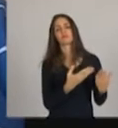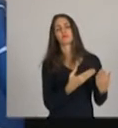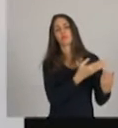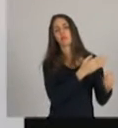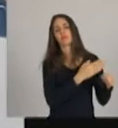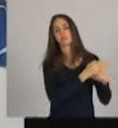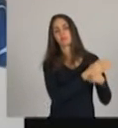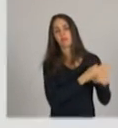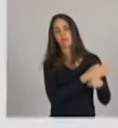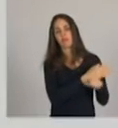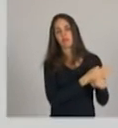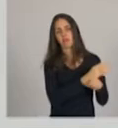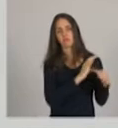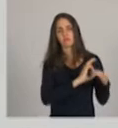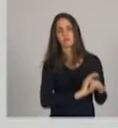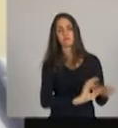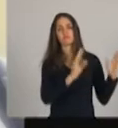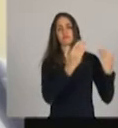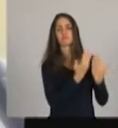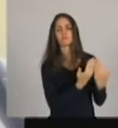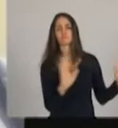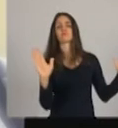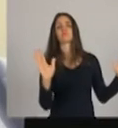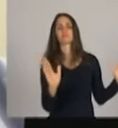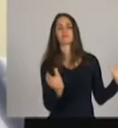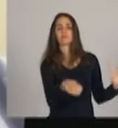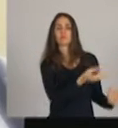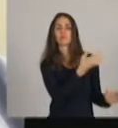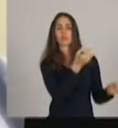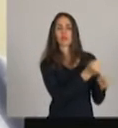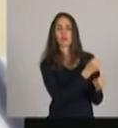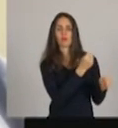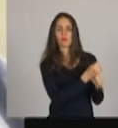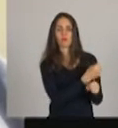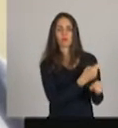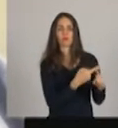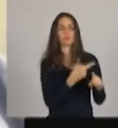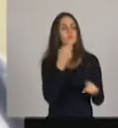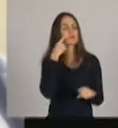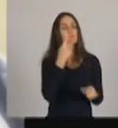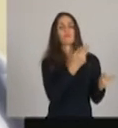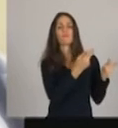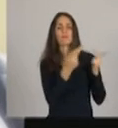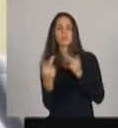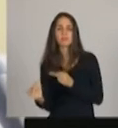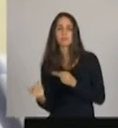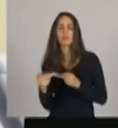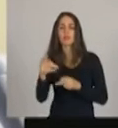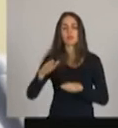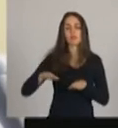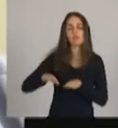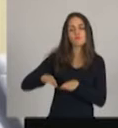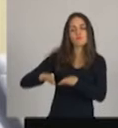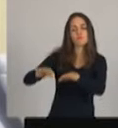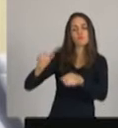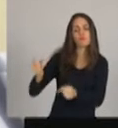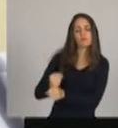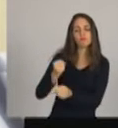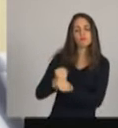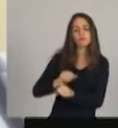semana passada, estive visitando a obra do calçamento rural lá no bairro Pitanga,